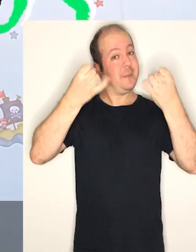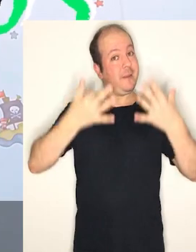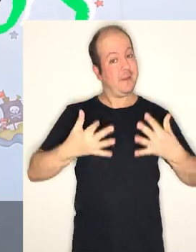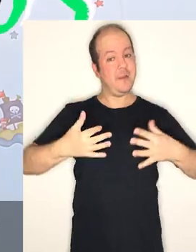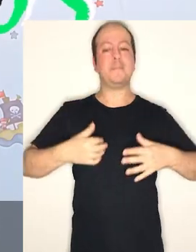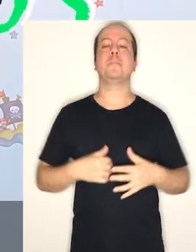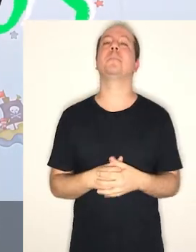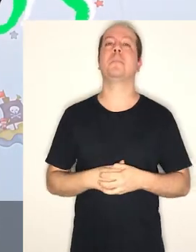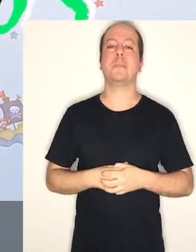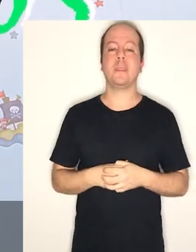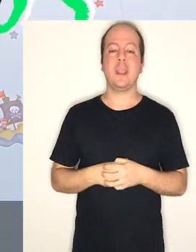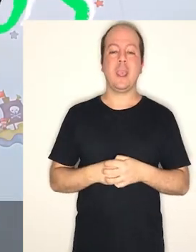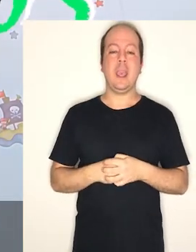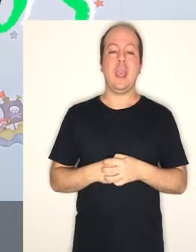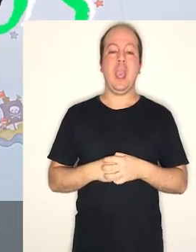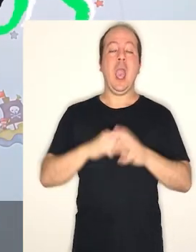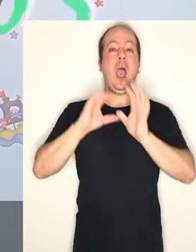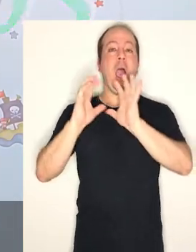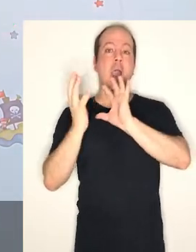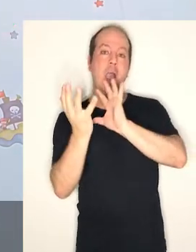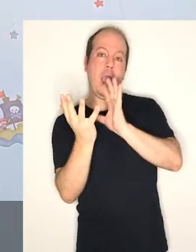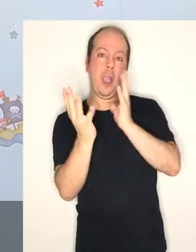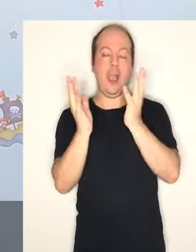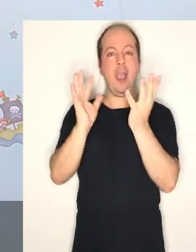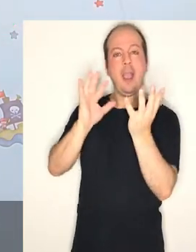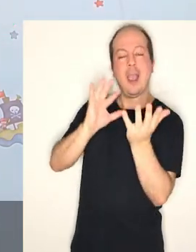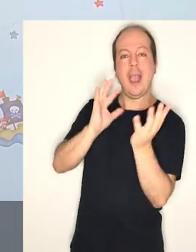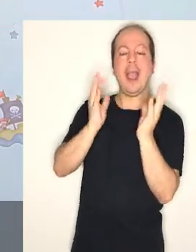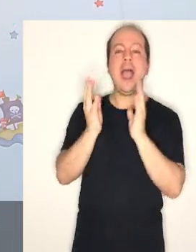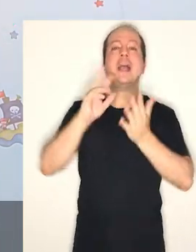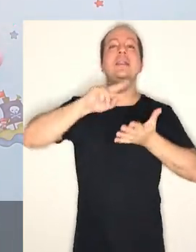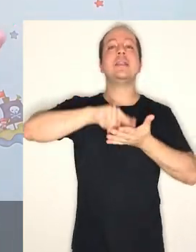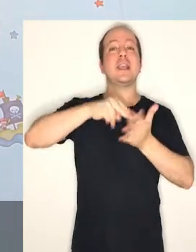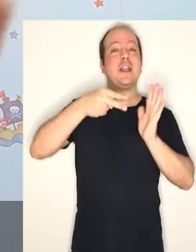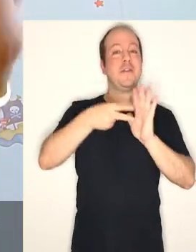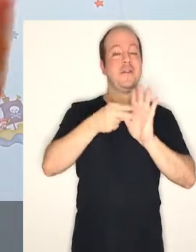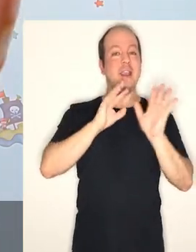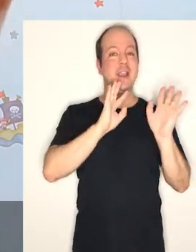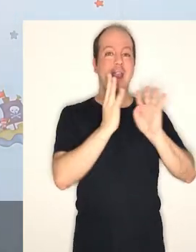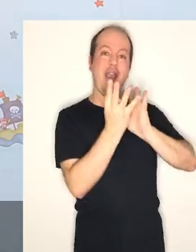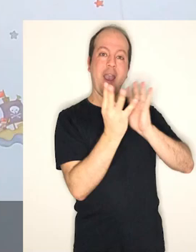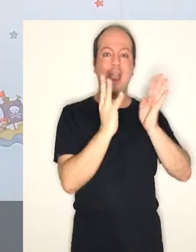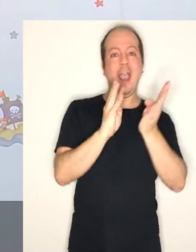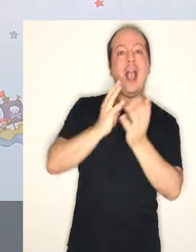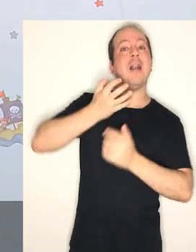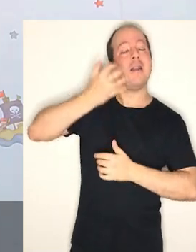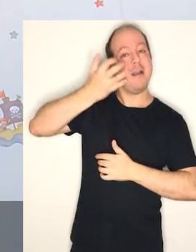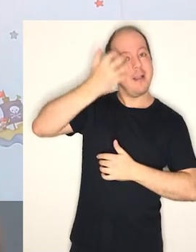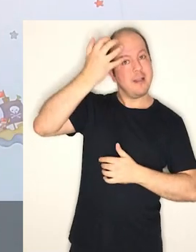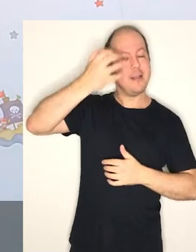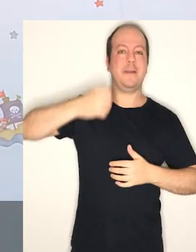vou explicar. Quando eu fizer assim, ó, é a roda que canta.